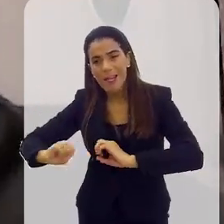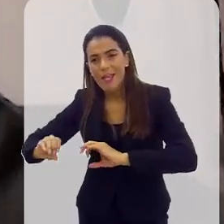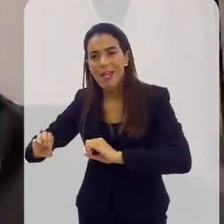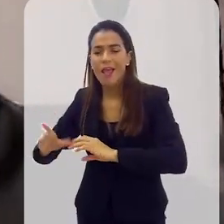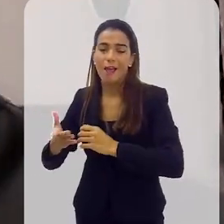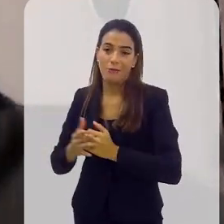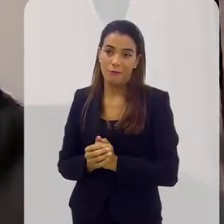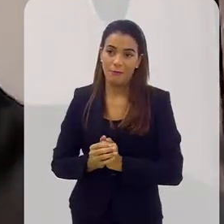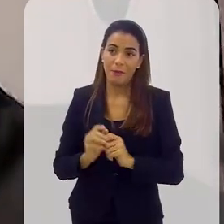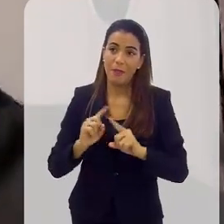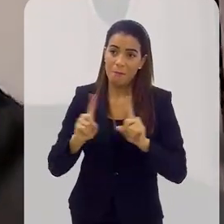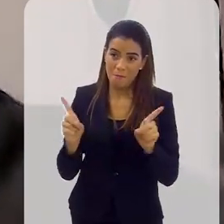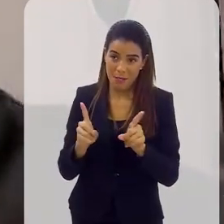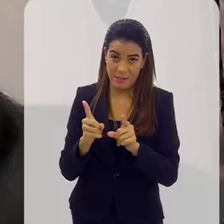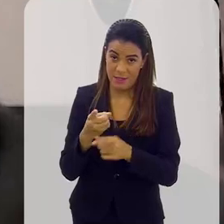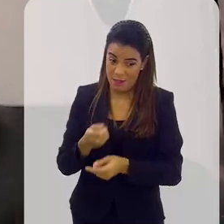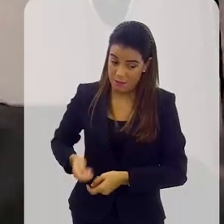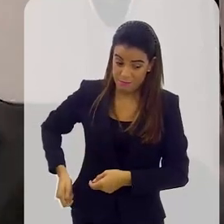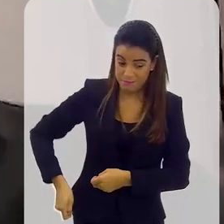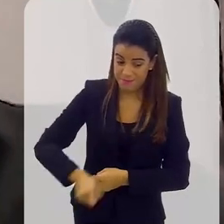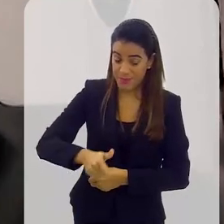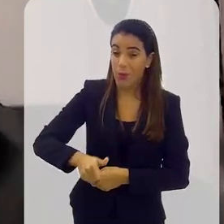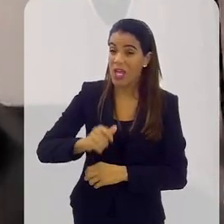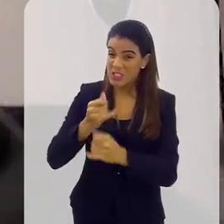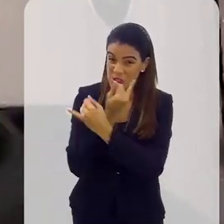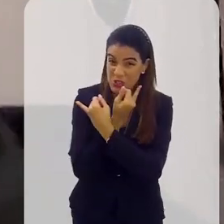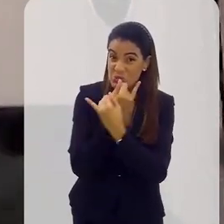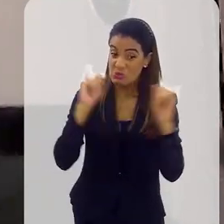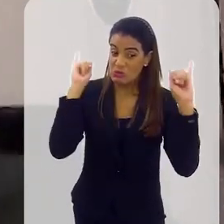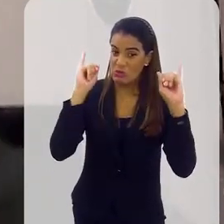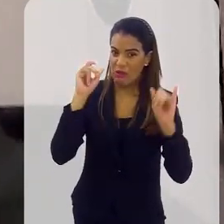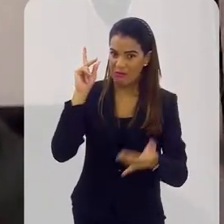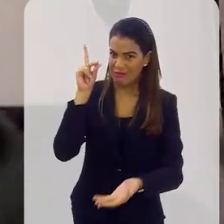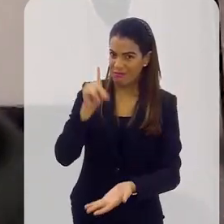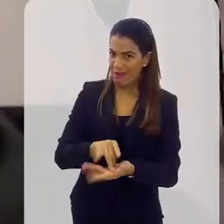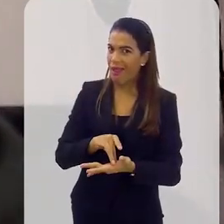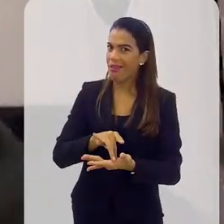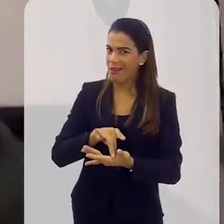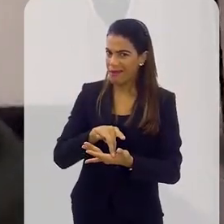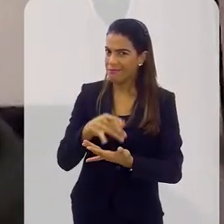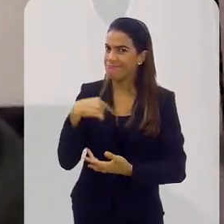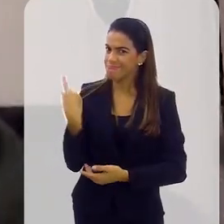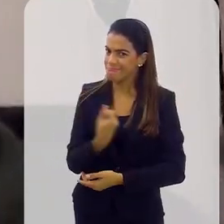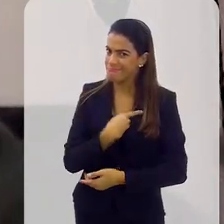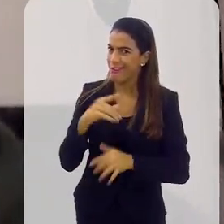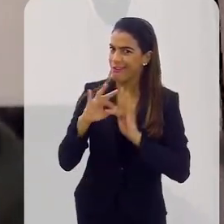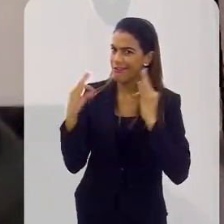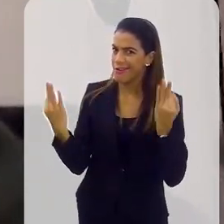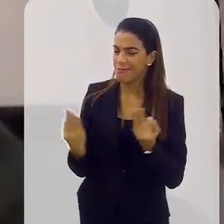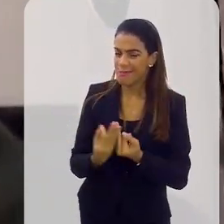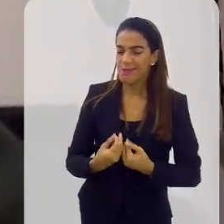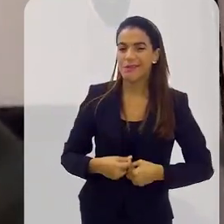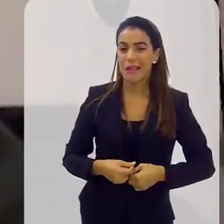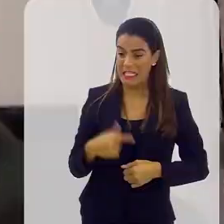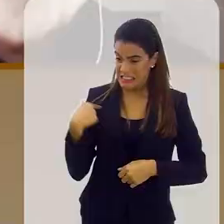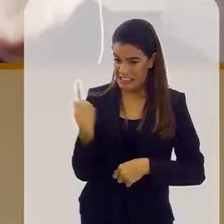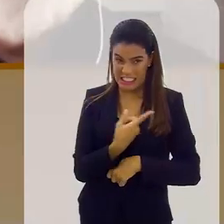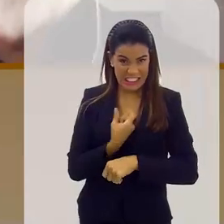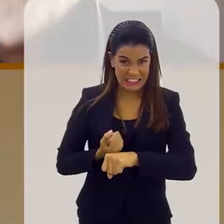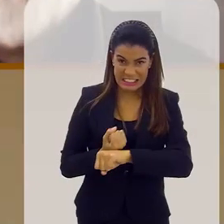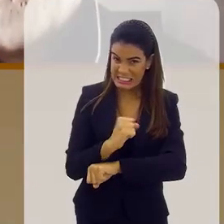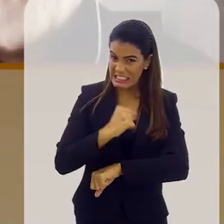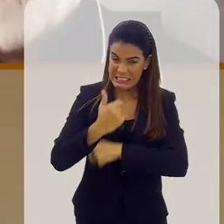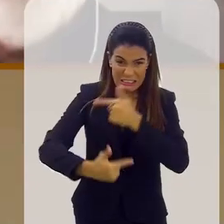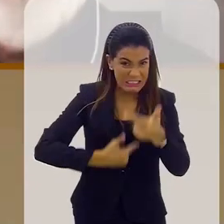que ele pôde dar, mas também deu um choque de realidade para a família toda. A gente teve que